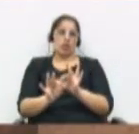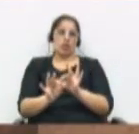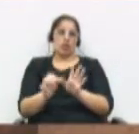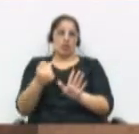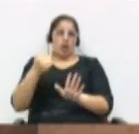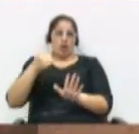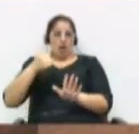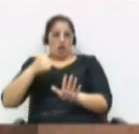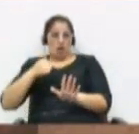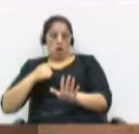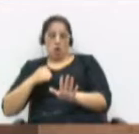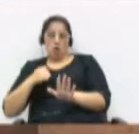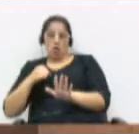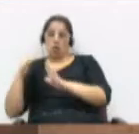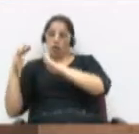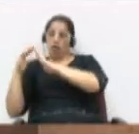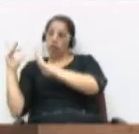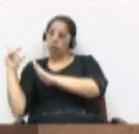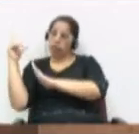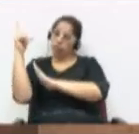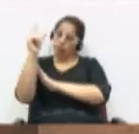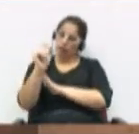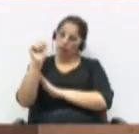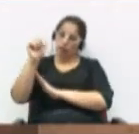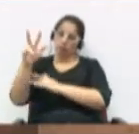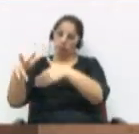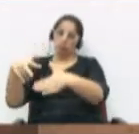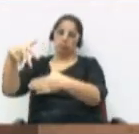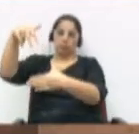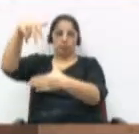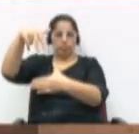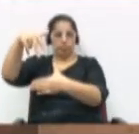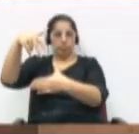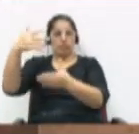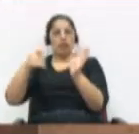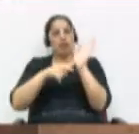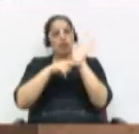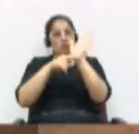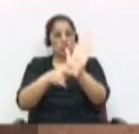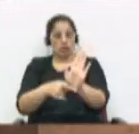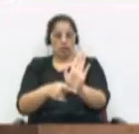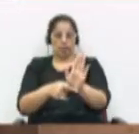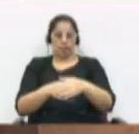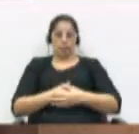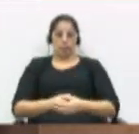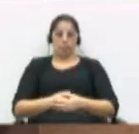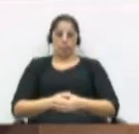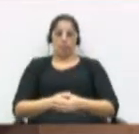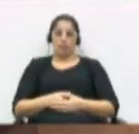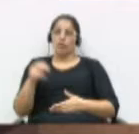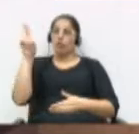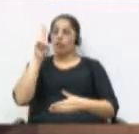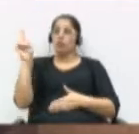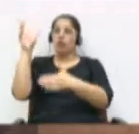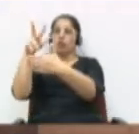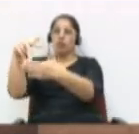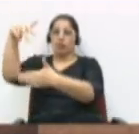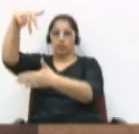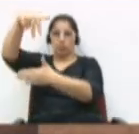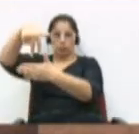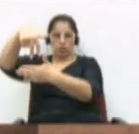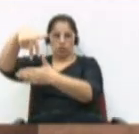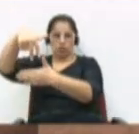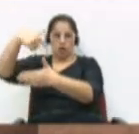da paz do meu lar para encabeçar e ser o presidente dessa cooperativa. Eu gostaria de usar a tribuna para informar que nós não temos